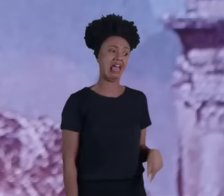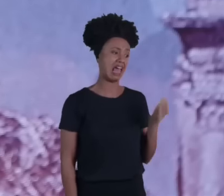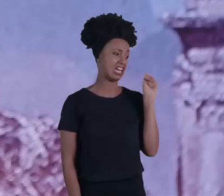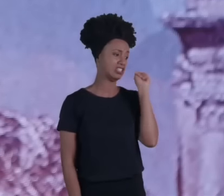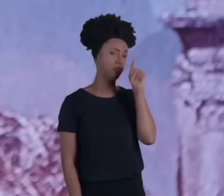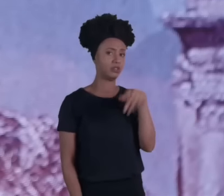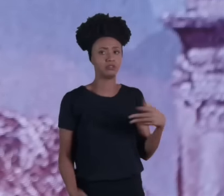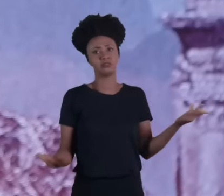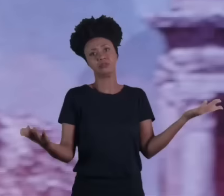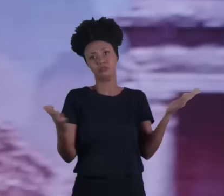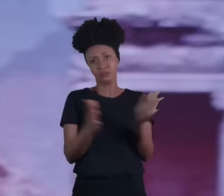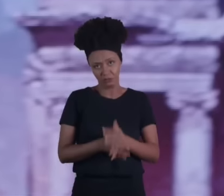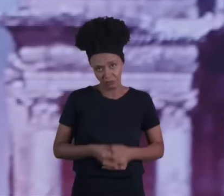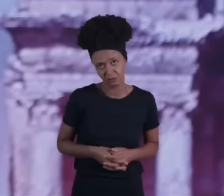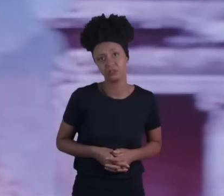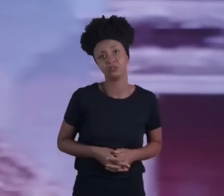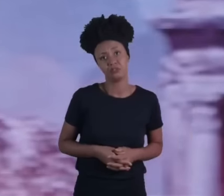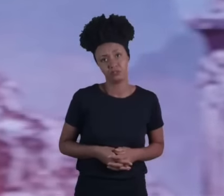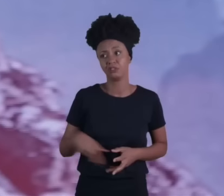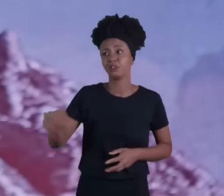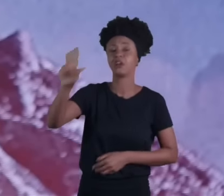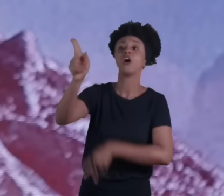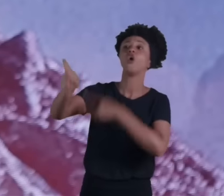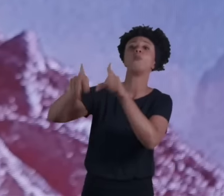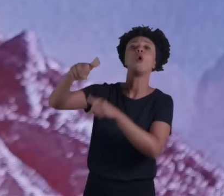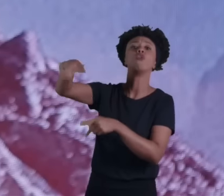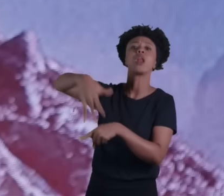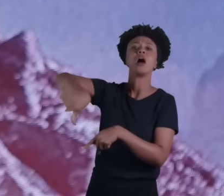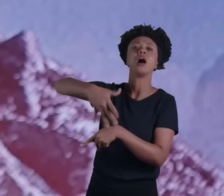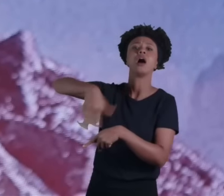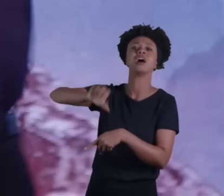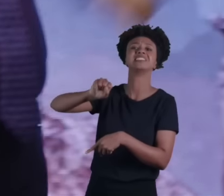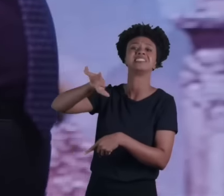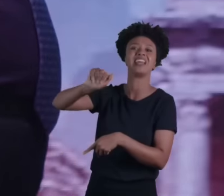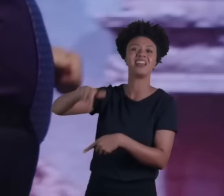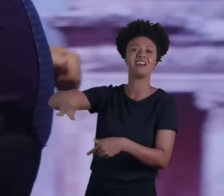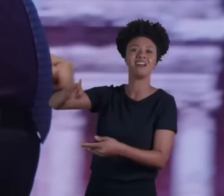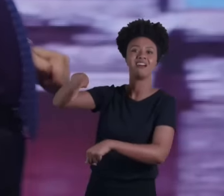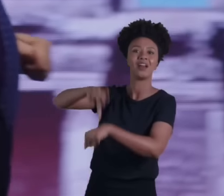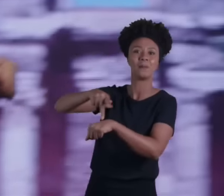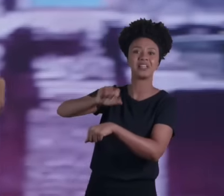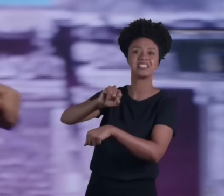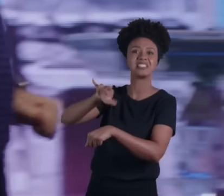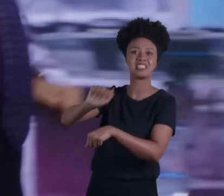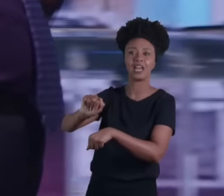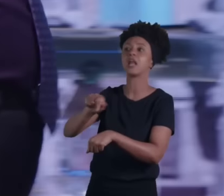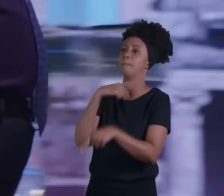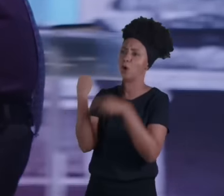Irmão, difícil, difícil é para aquele povo lá na Síria que perde a cabeça por causa do nome de